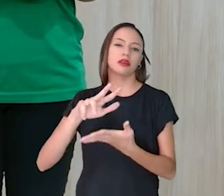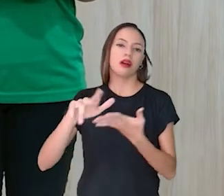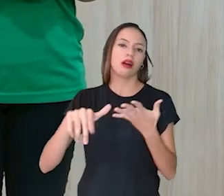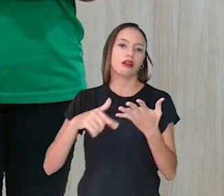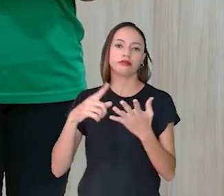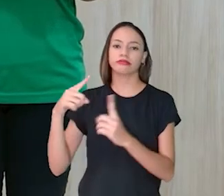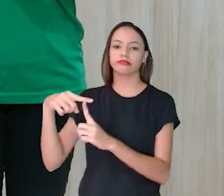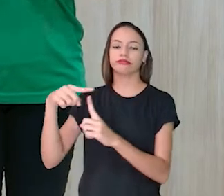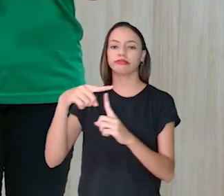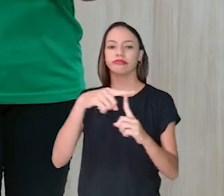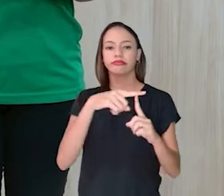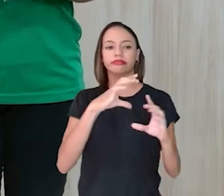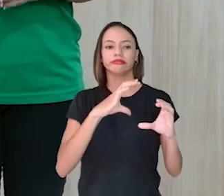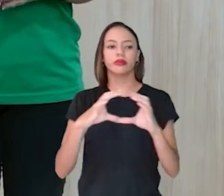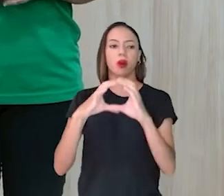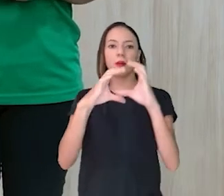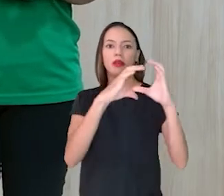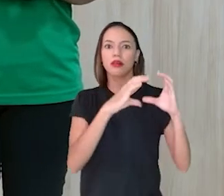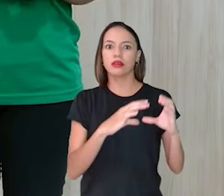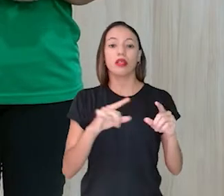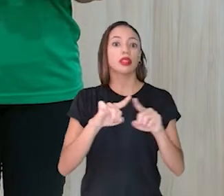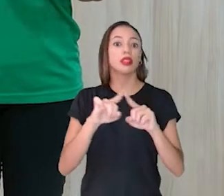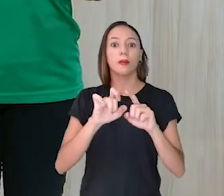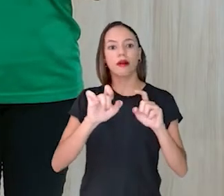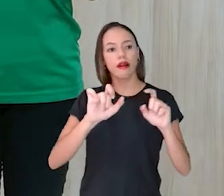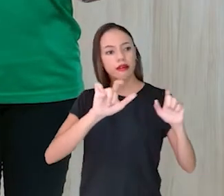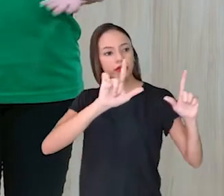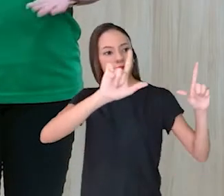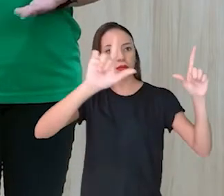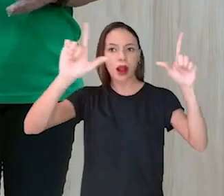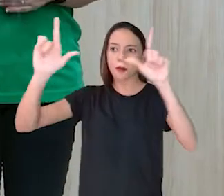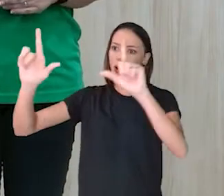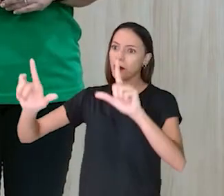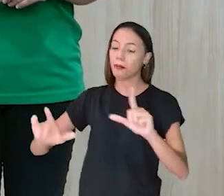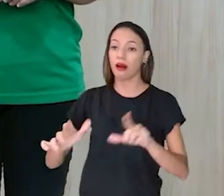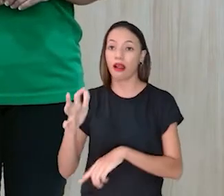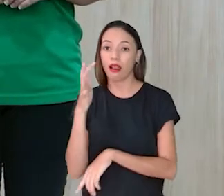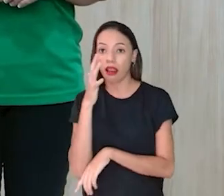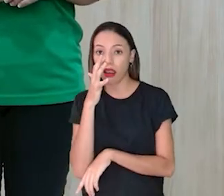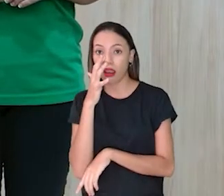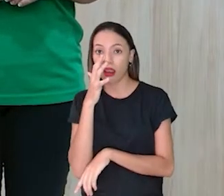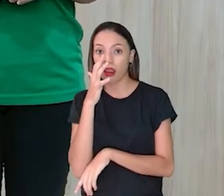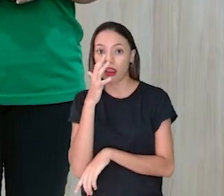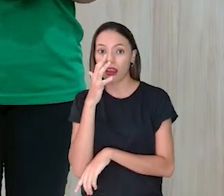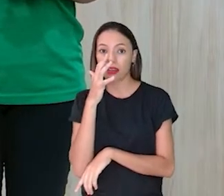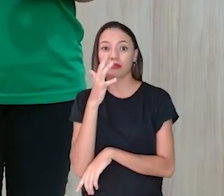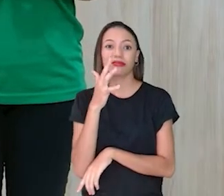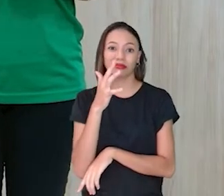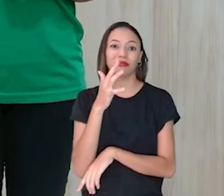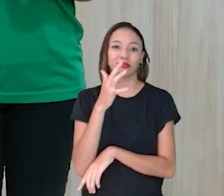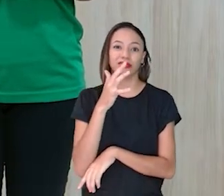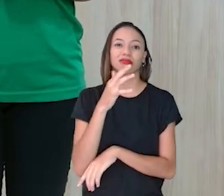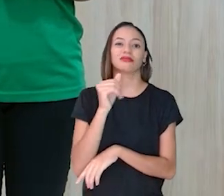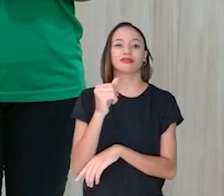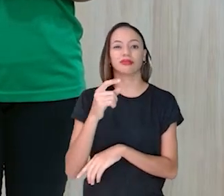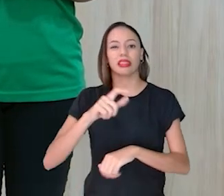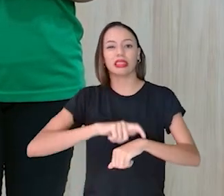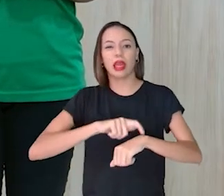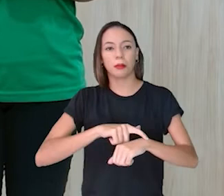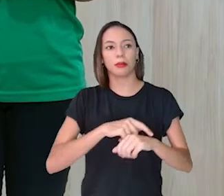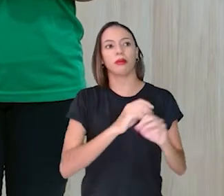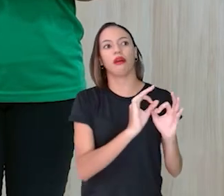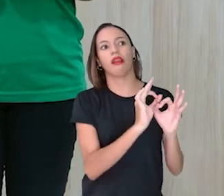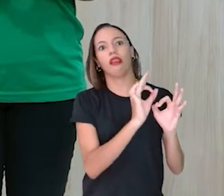com o multiuso de telas por um longo período de tempo. Então, todas essas